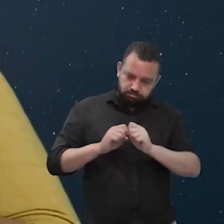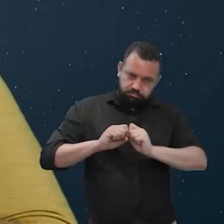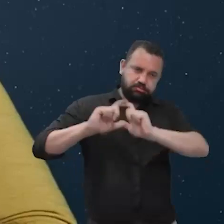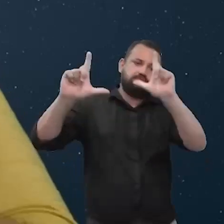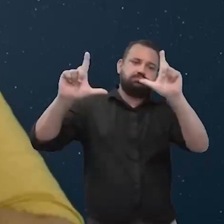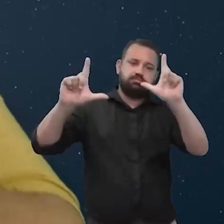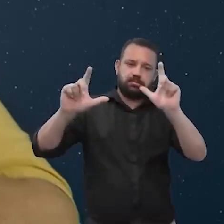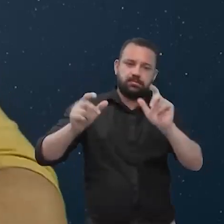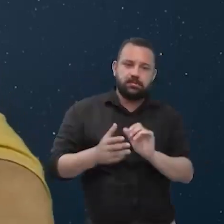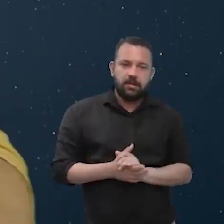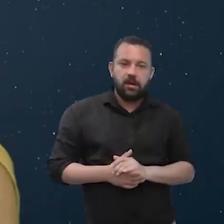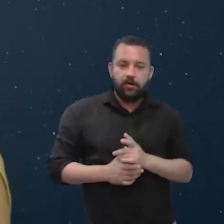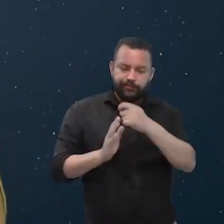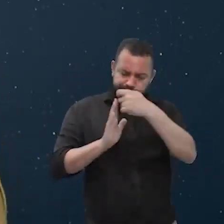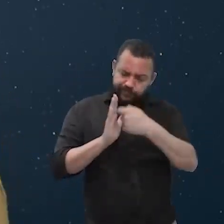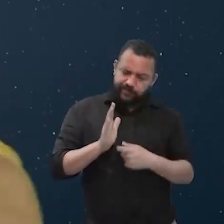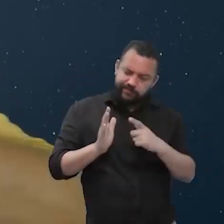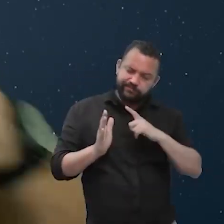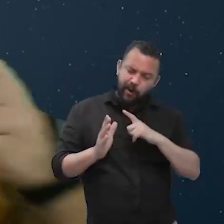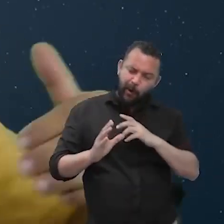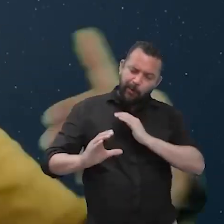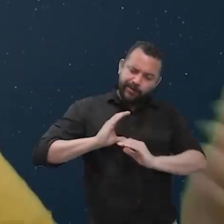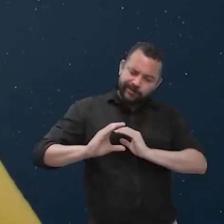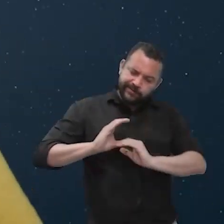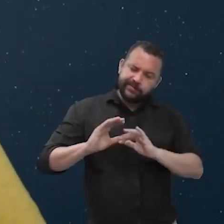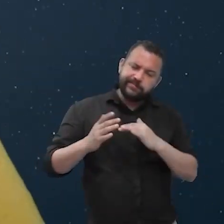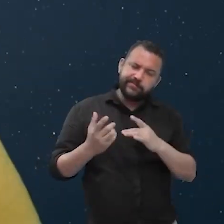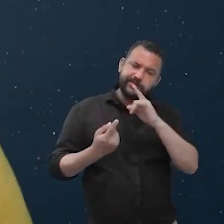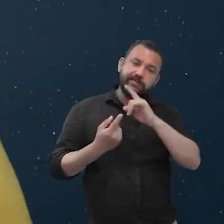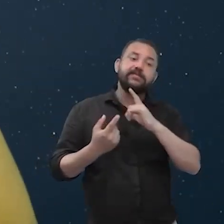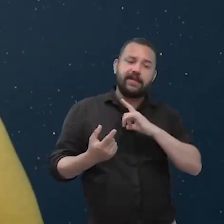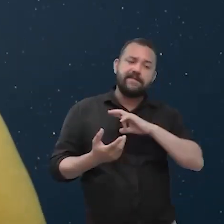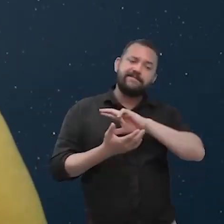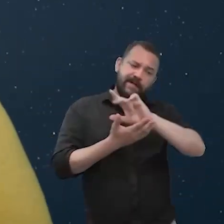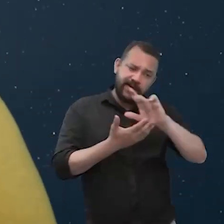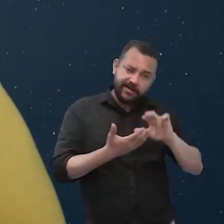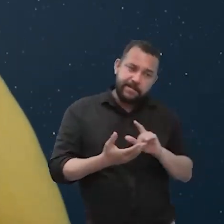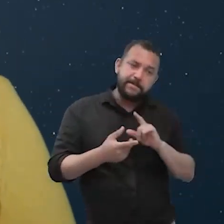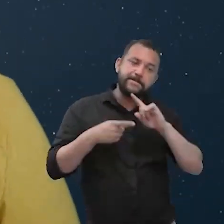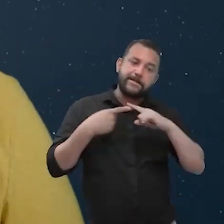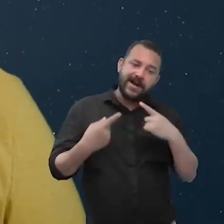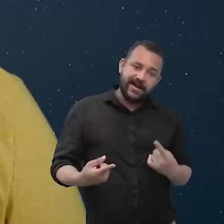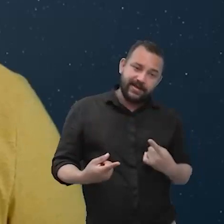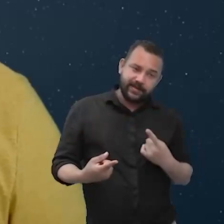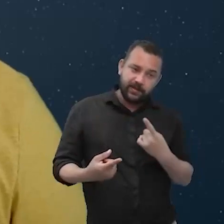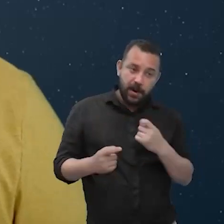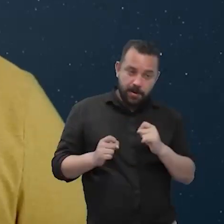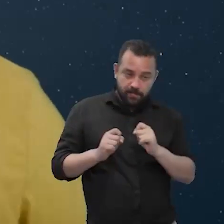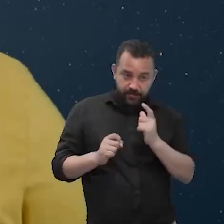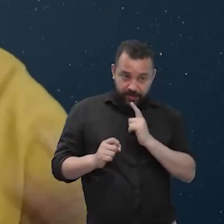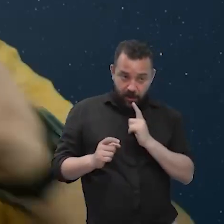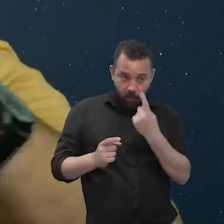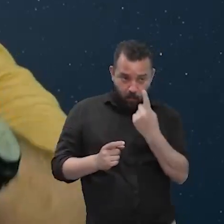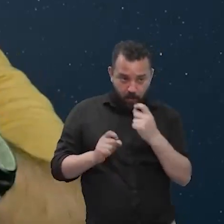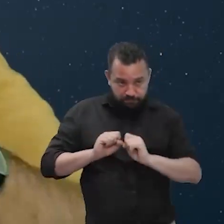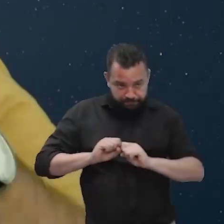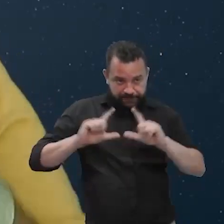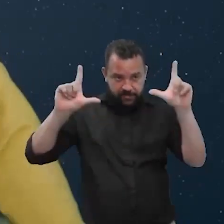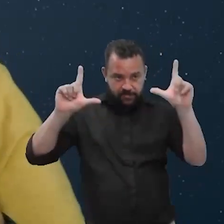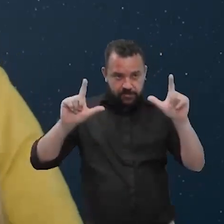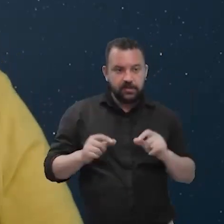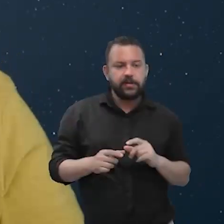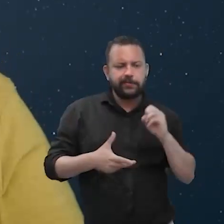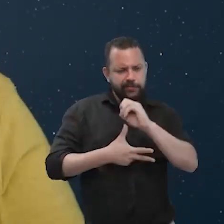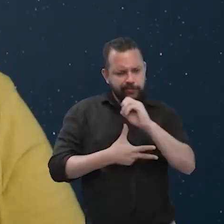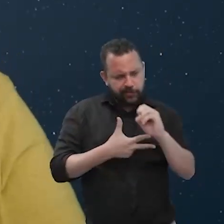vai apresentar essa função comunicativa. Existem outras, mas uma função sempre será predominante. E o Enem,